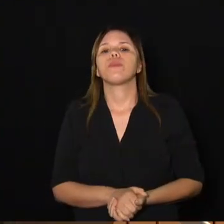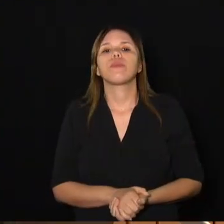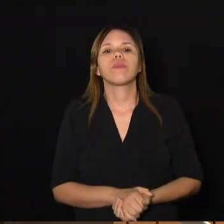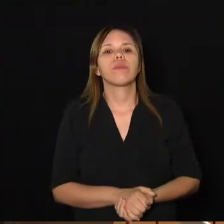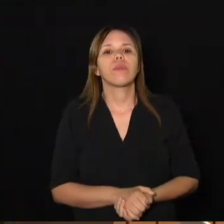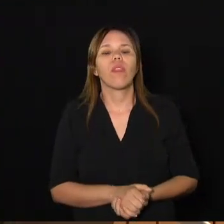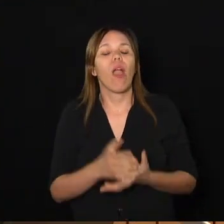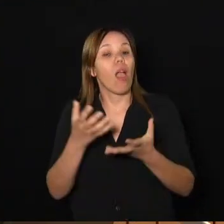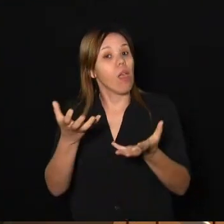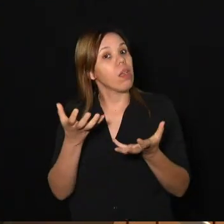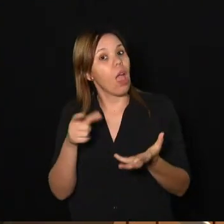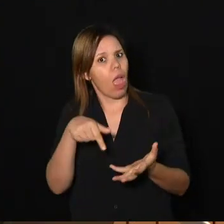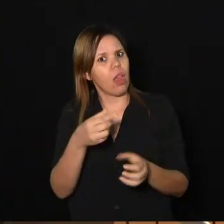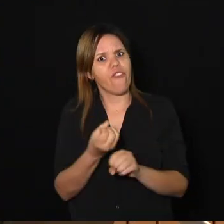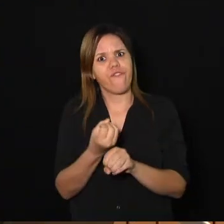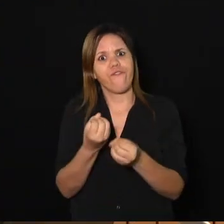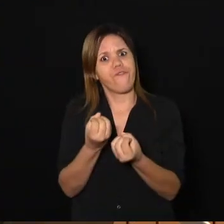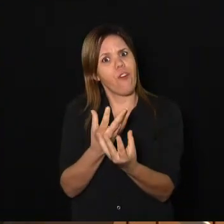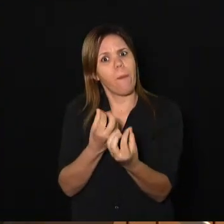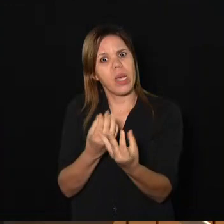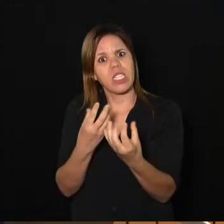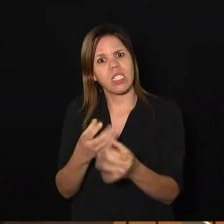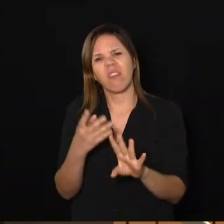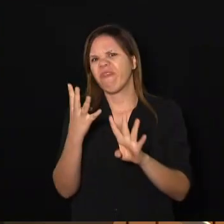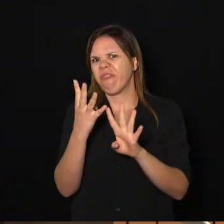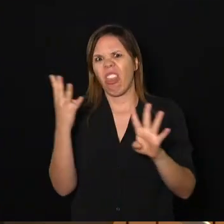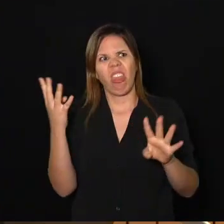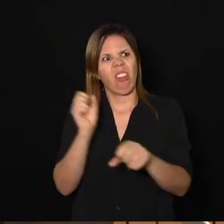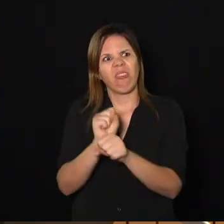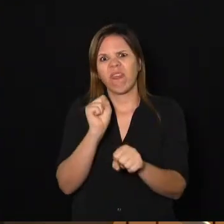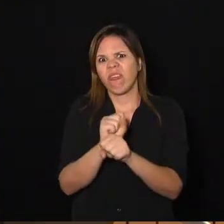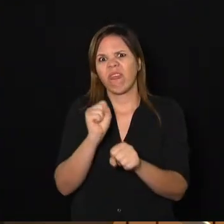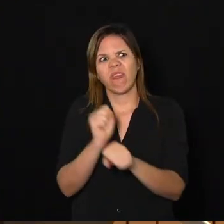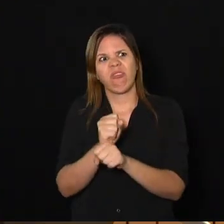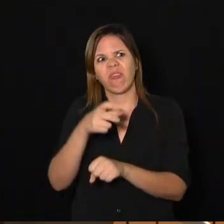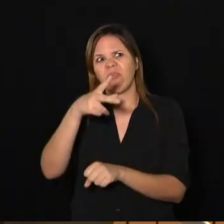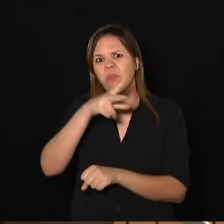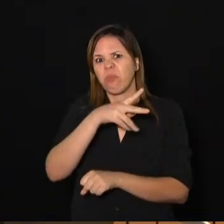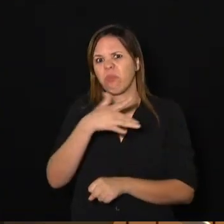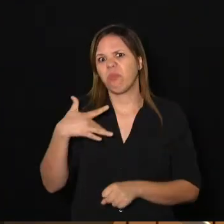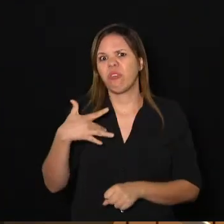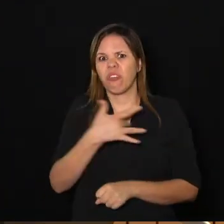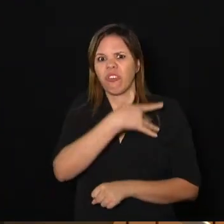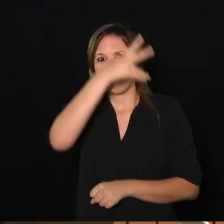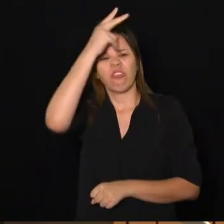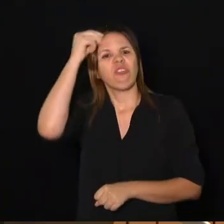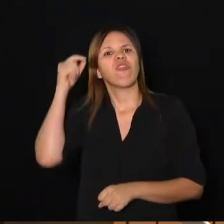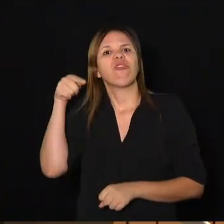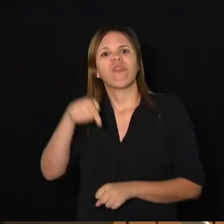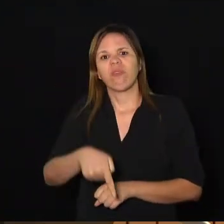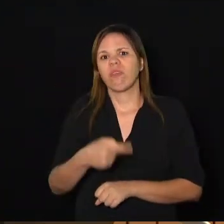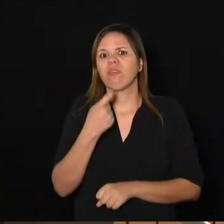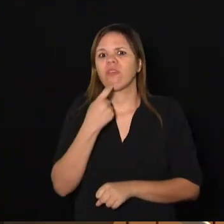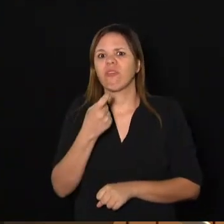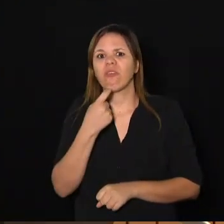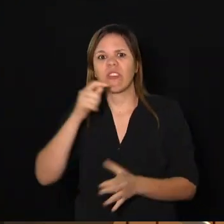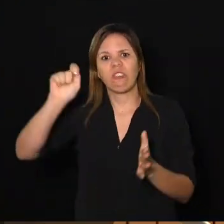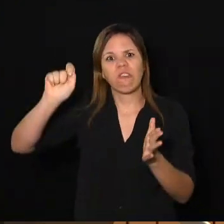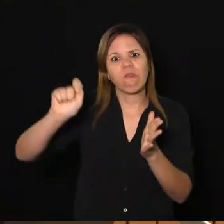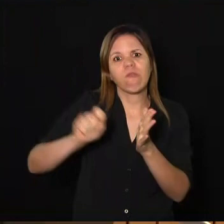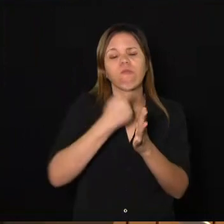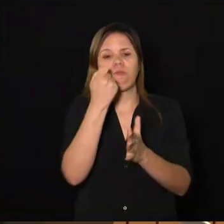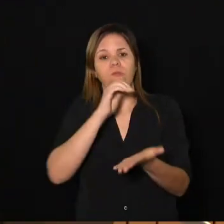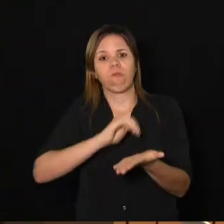requerir informações sobre a fila de espera nos portos de saúde de consulta oftalmológica na cidade de Campinas assinada pelo secretário